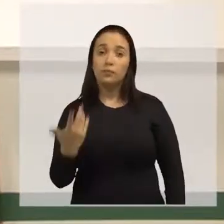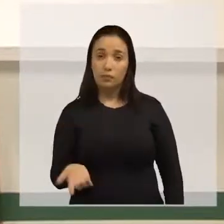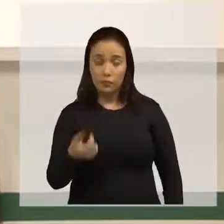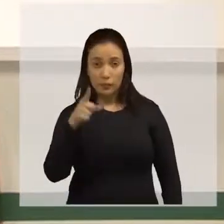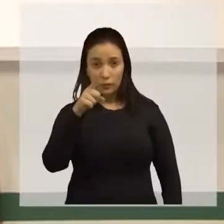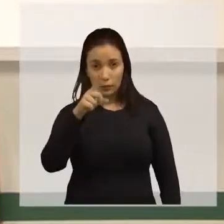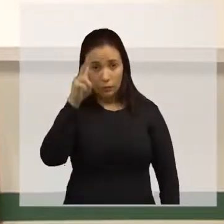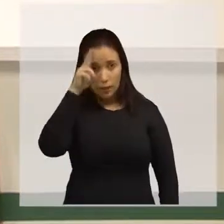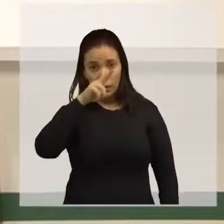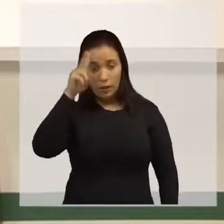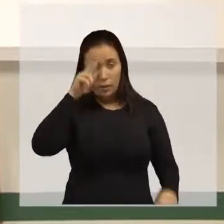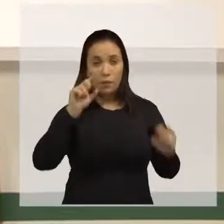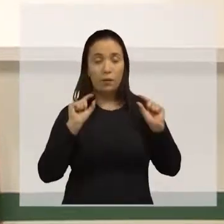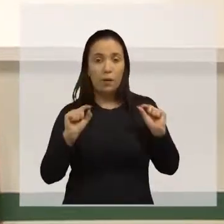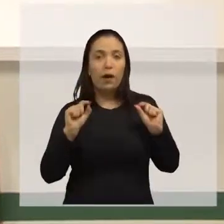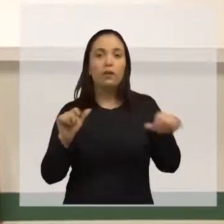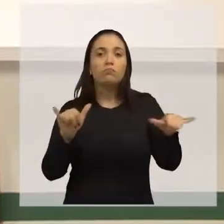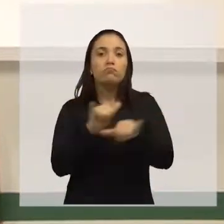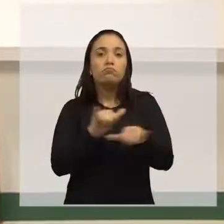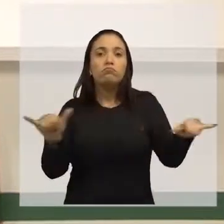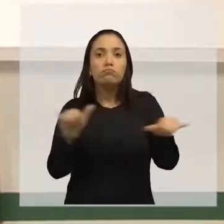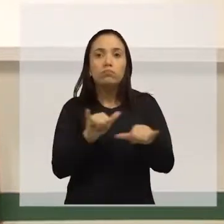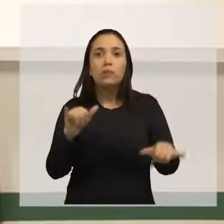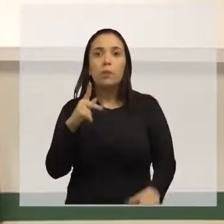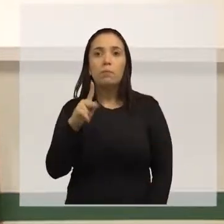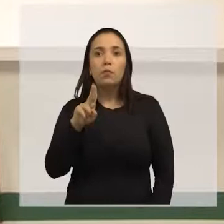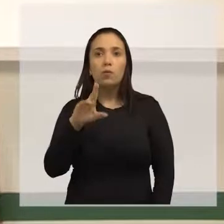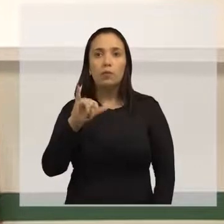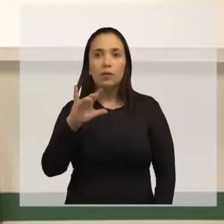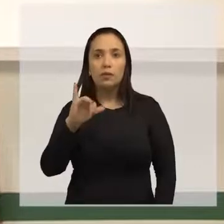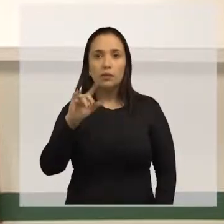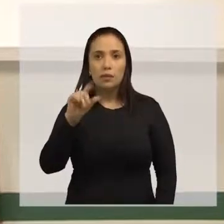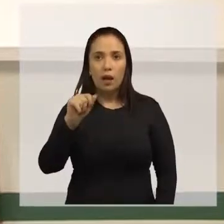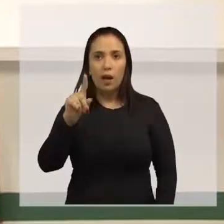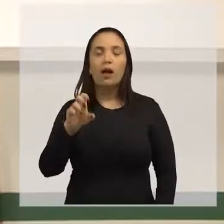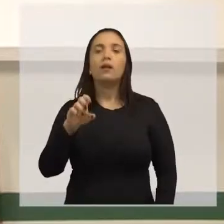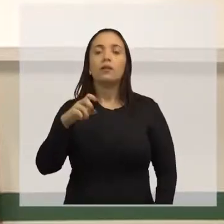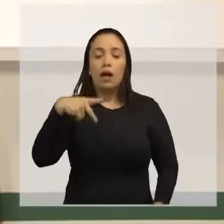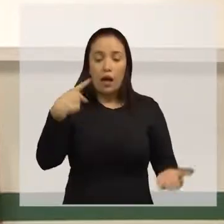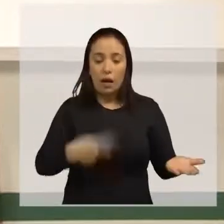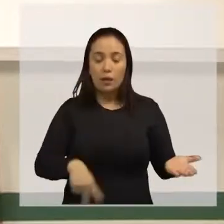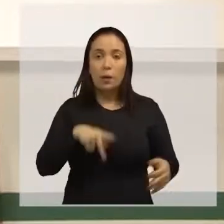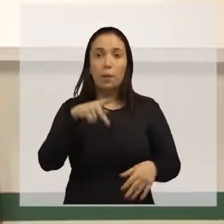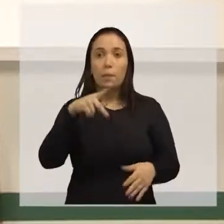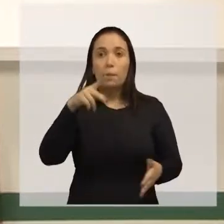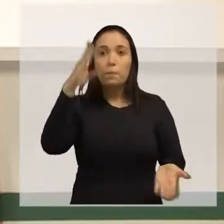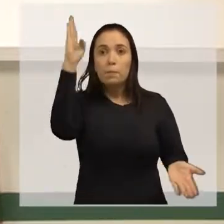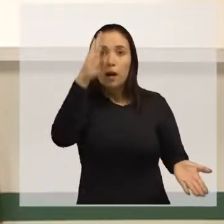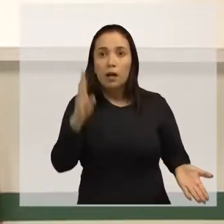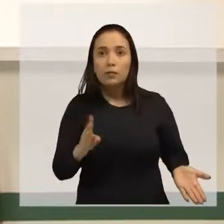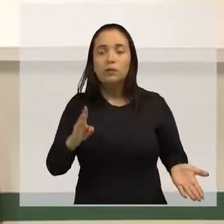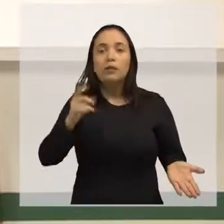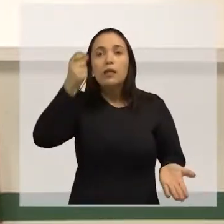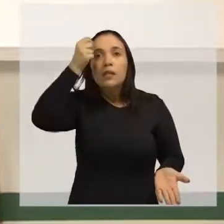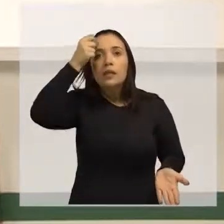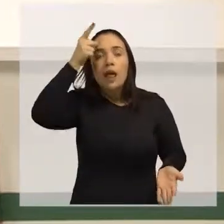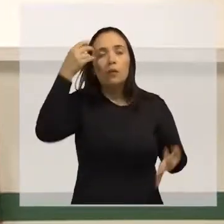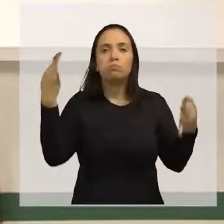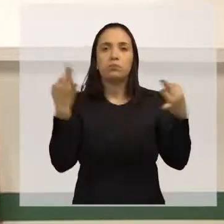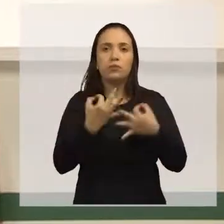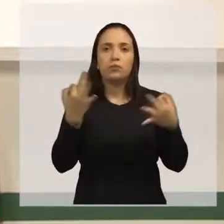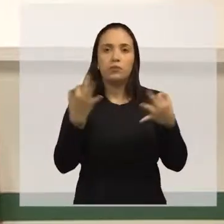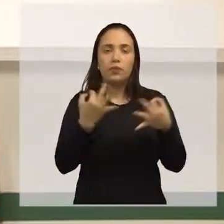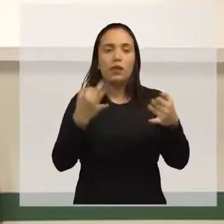de publicidade, você se lembra do povo brasileiro. O povo brasileiro é o mais criativo em termos... Os publicitários